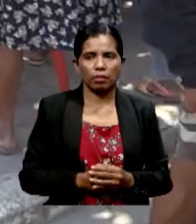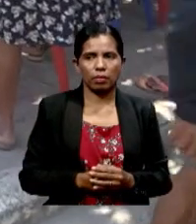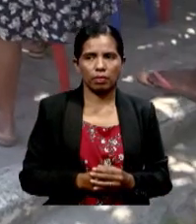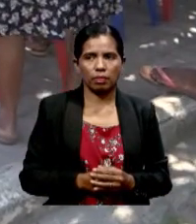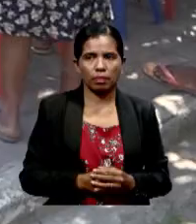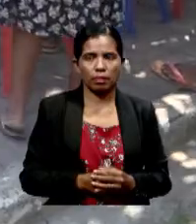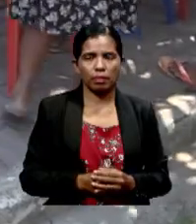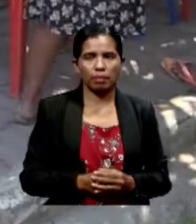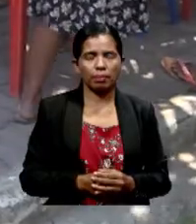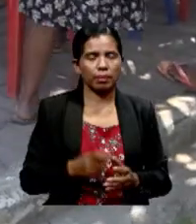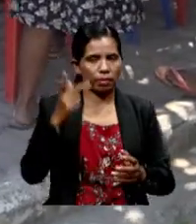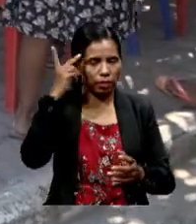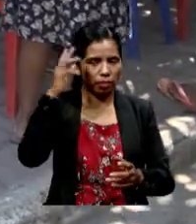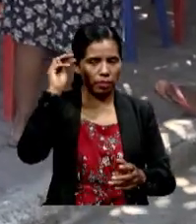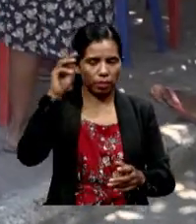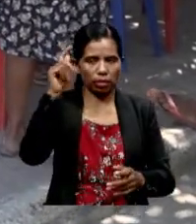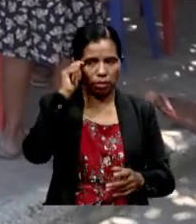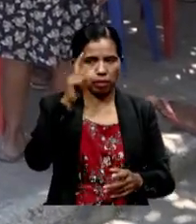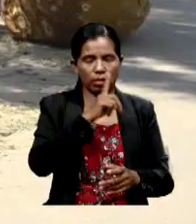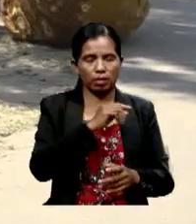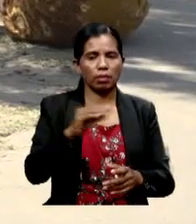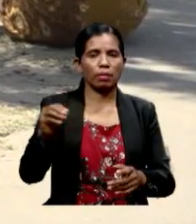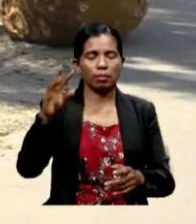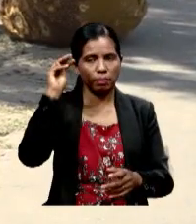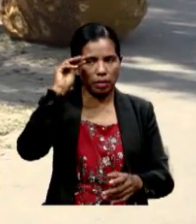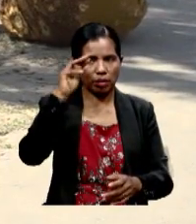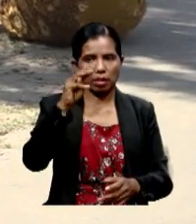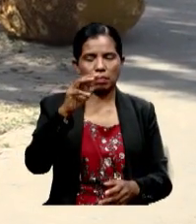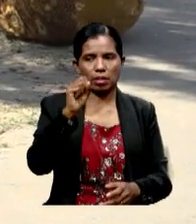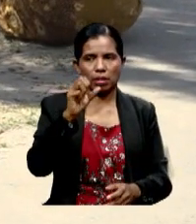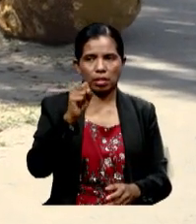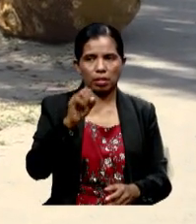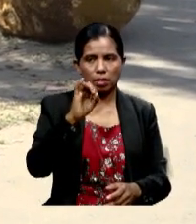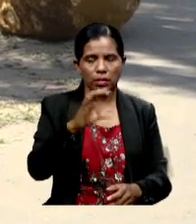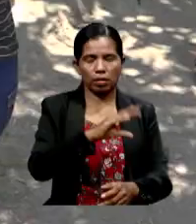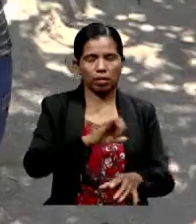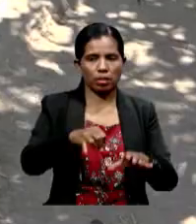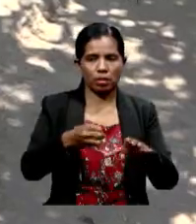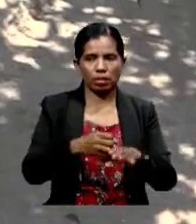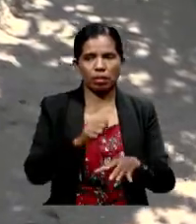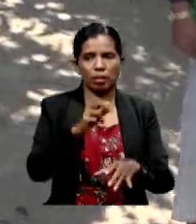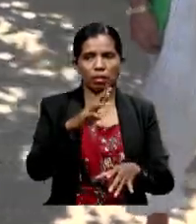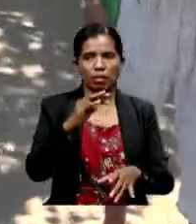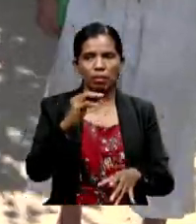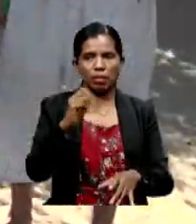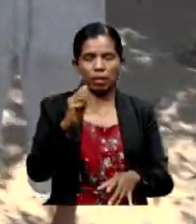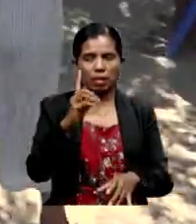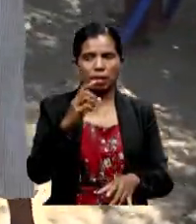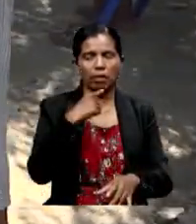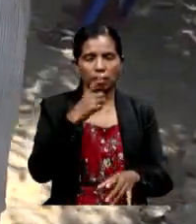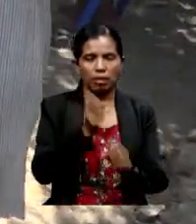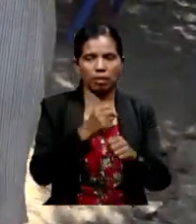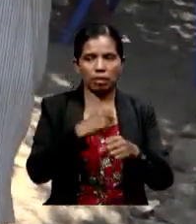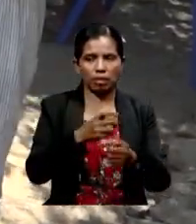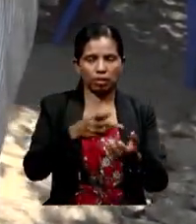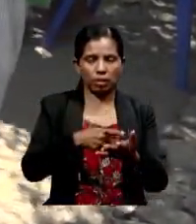Antes, né, primeiro-ministro Tauro Matanruak, no ministra Solidariedade Social no Inclusão, Armanda Berta dos Santos, lança ona